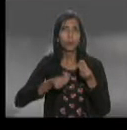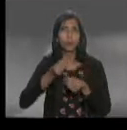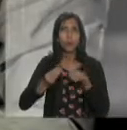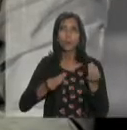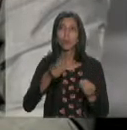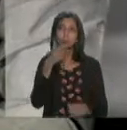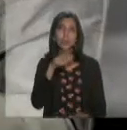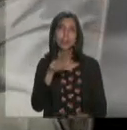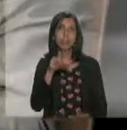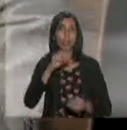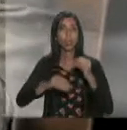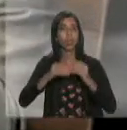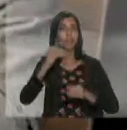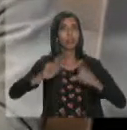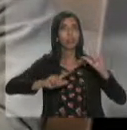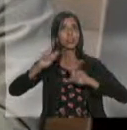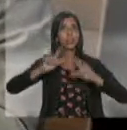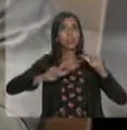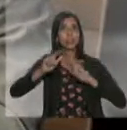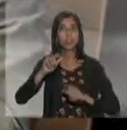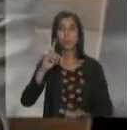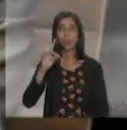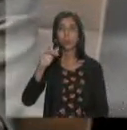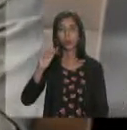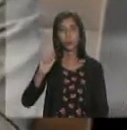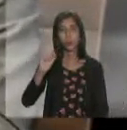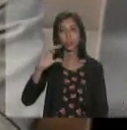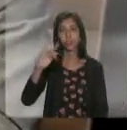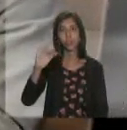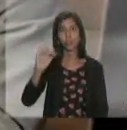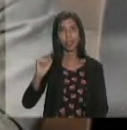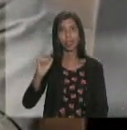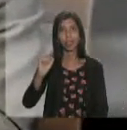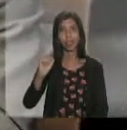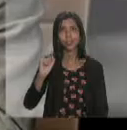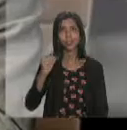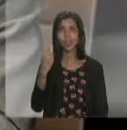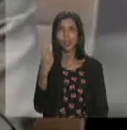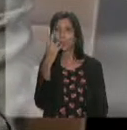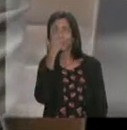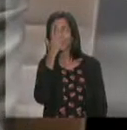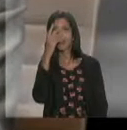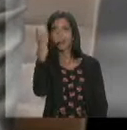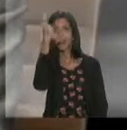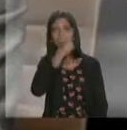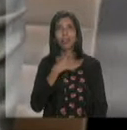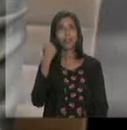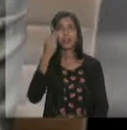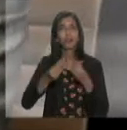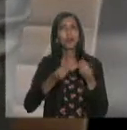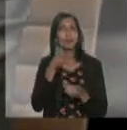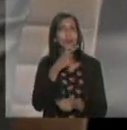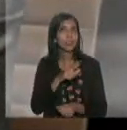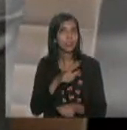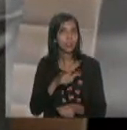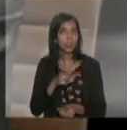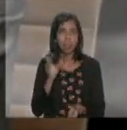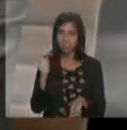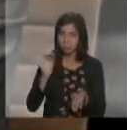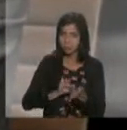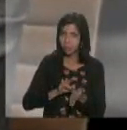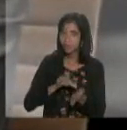em Duas Caras? Tua obra vira abertura de novela e como é que foi esse processo? É